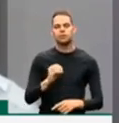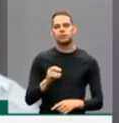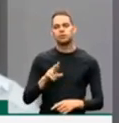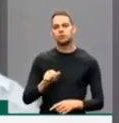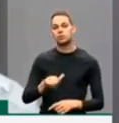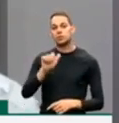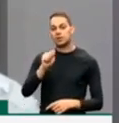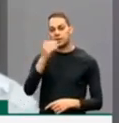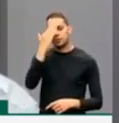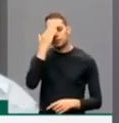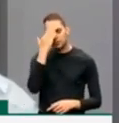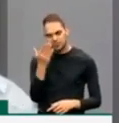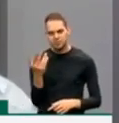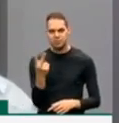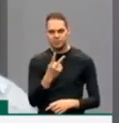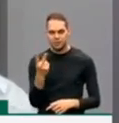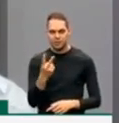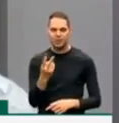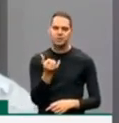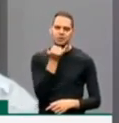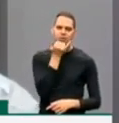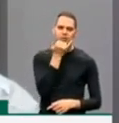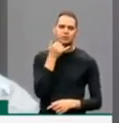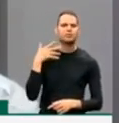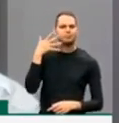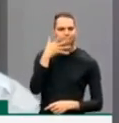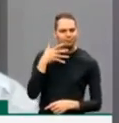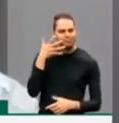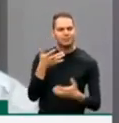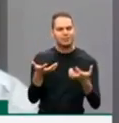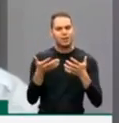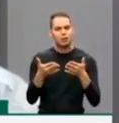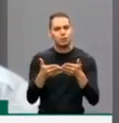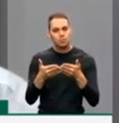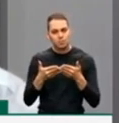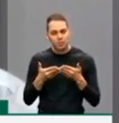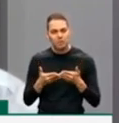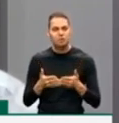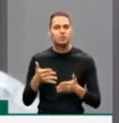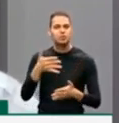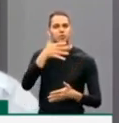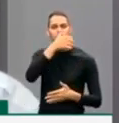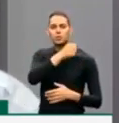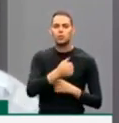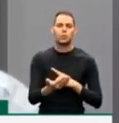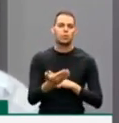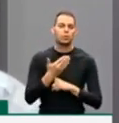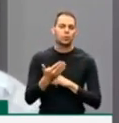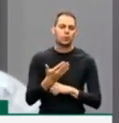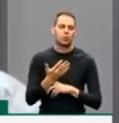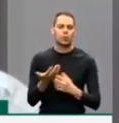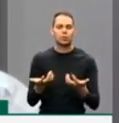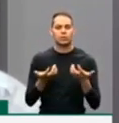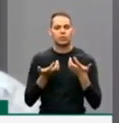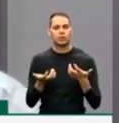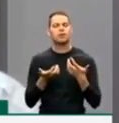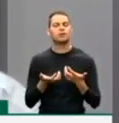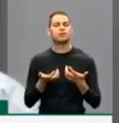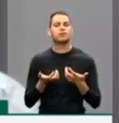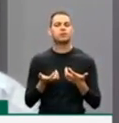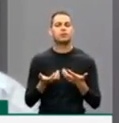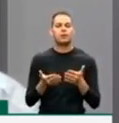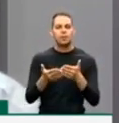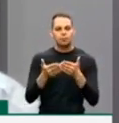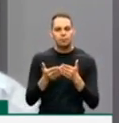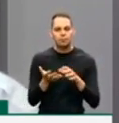Me desculpe insistir em falar nessa sessão, mas é um pedido enfático de socorro, deputada. E eu peço isso